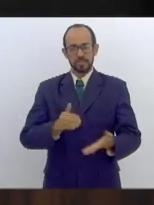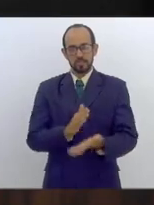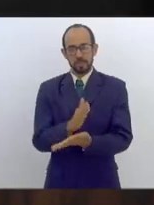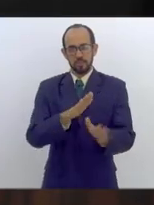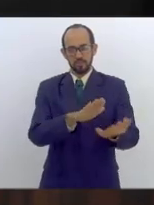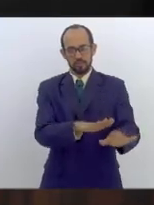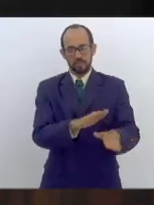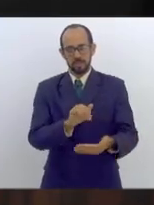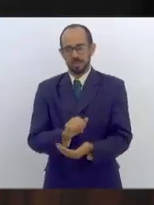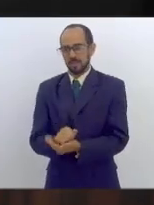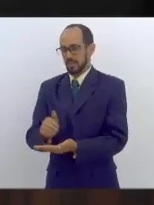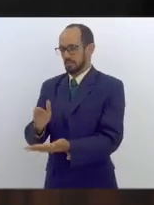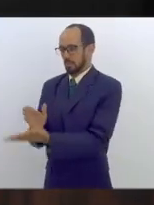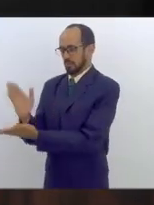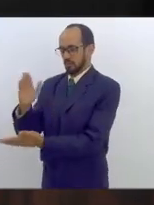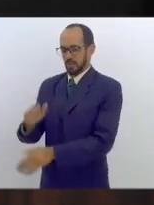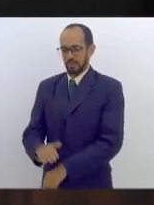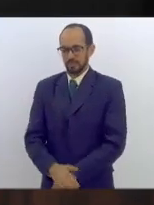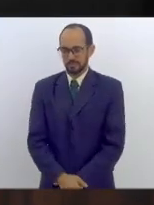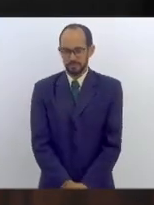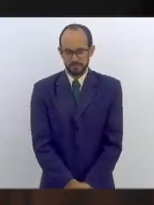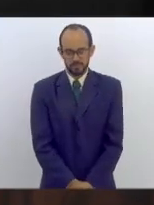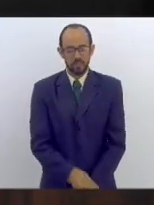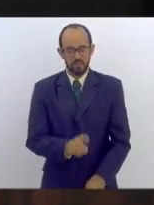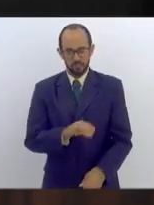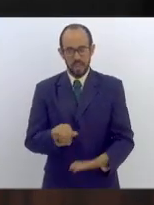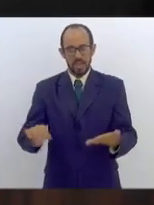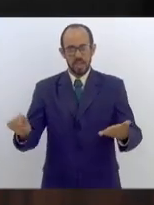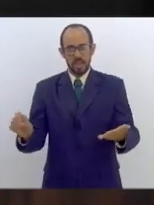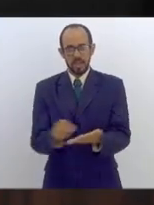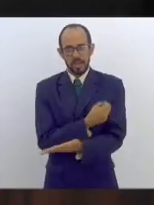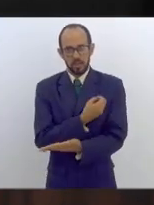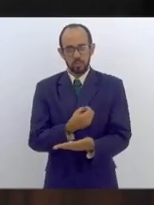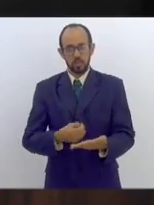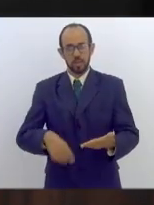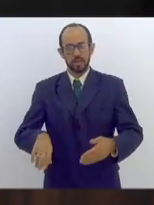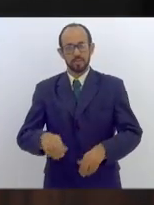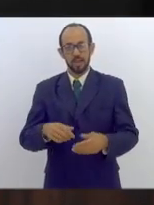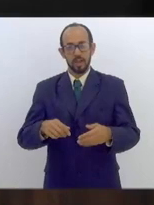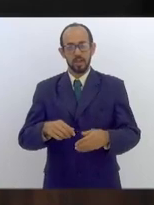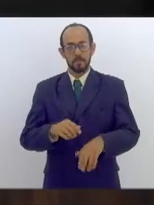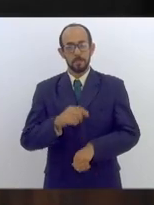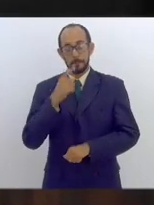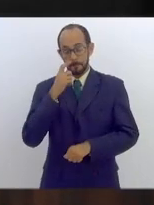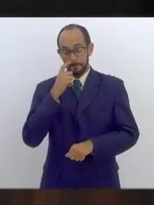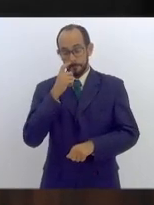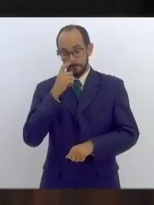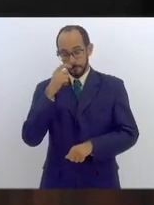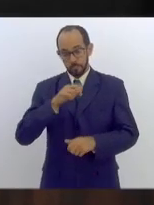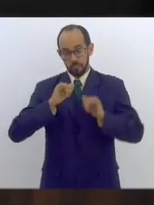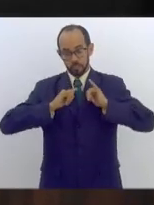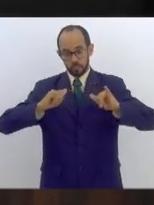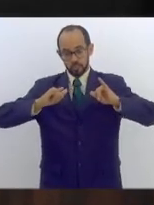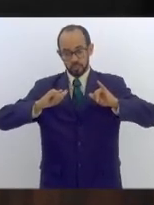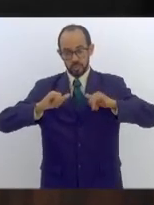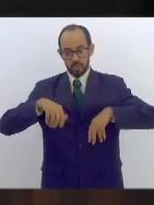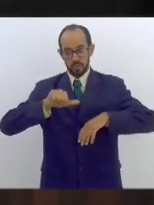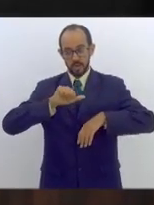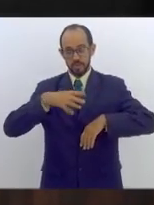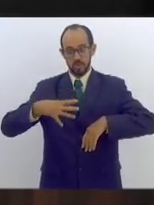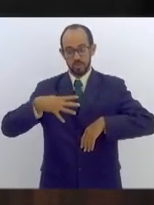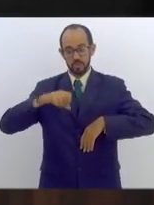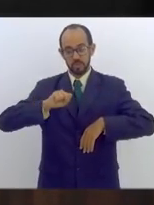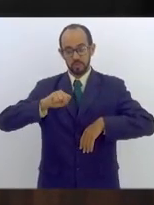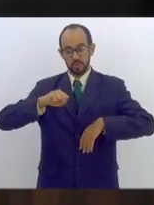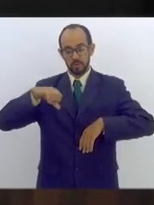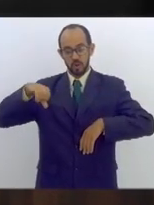como estão. Aprovado, vai a promulgação. Anuncio o projeto de resolução número